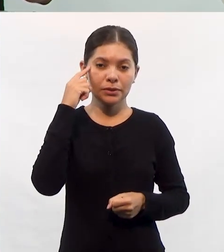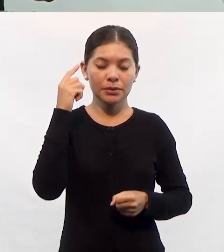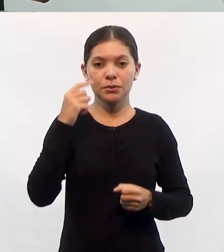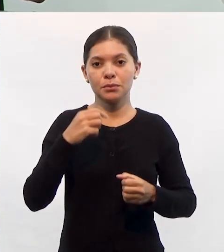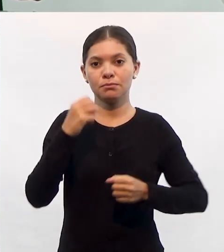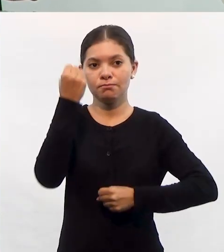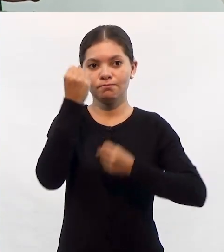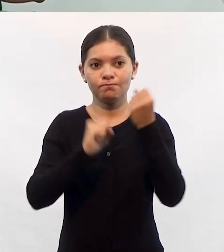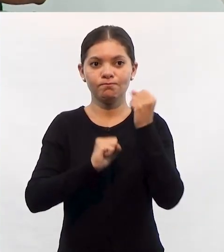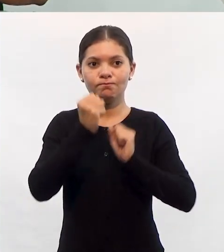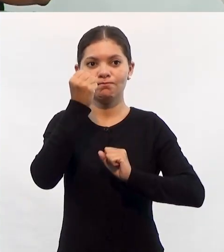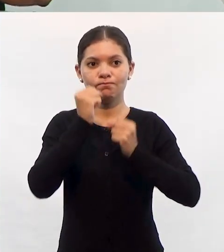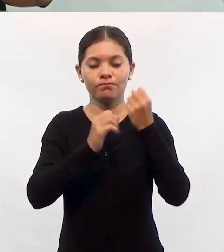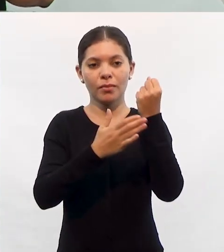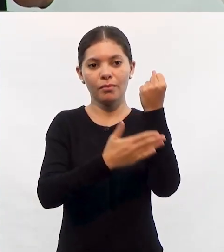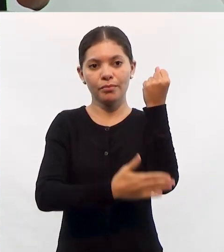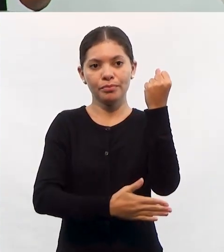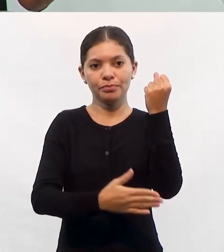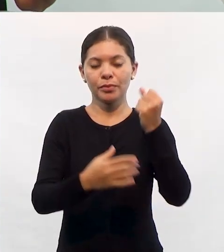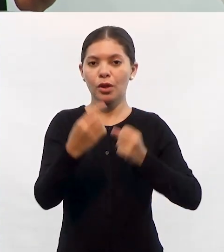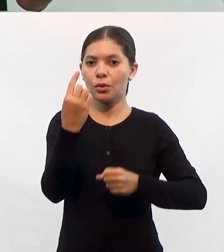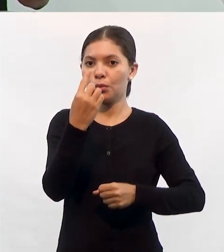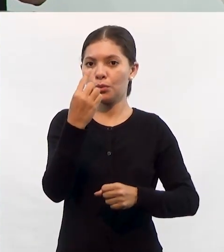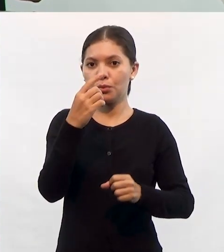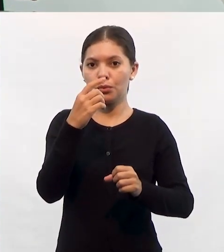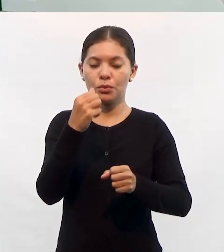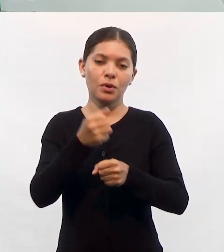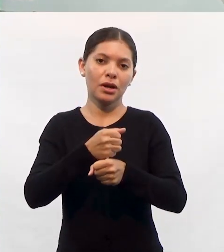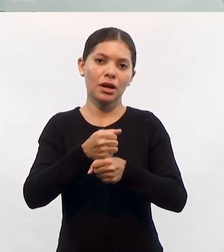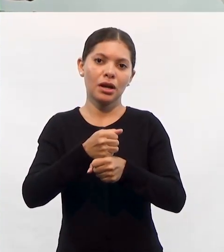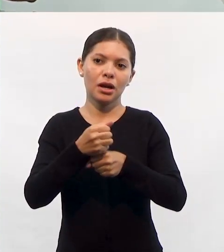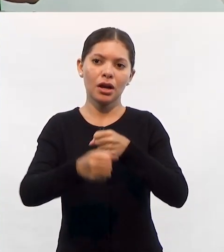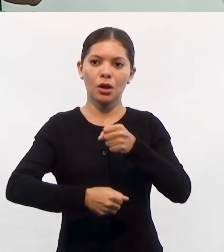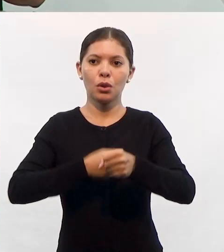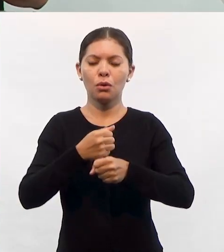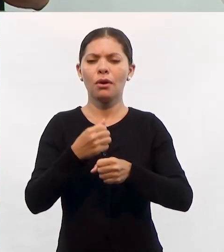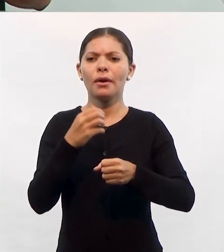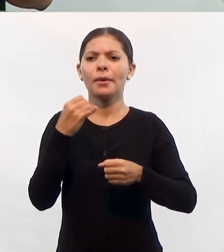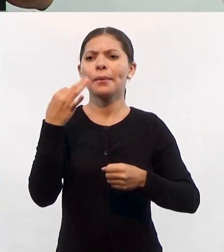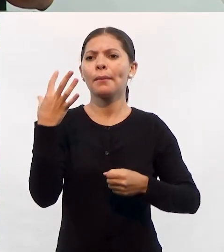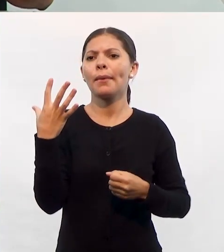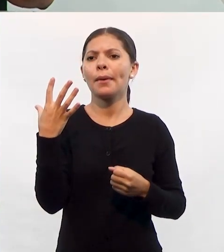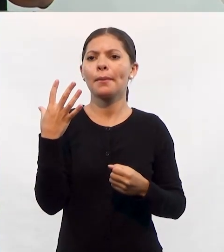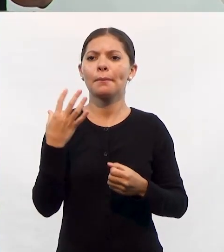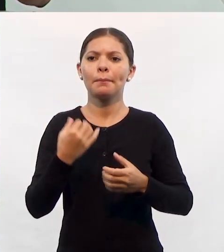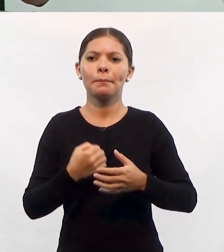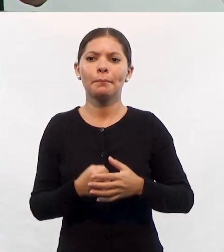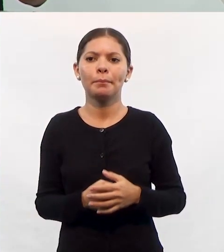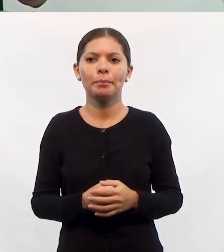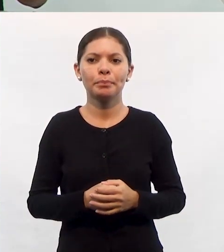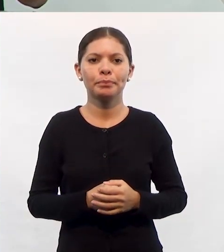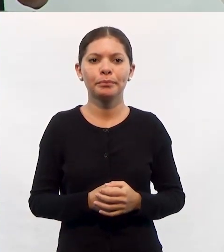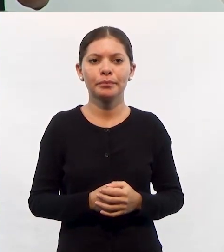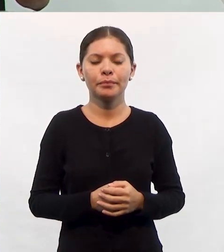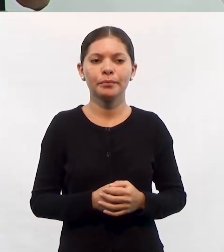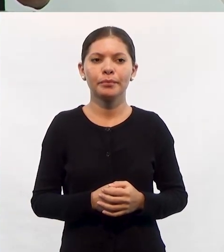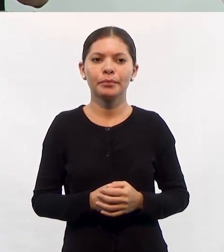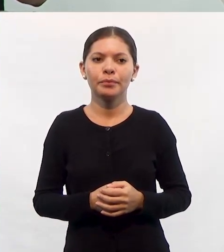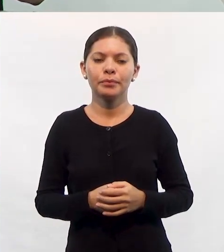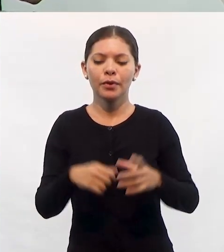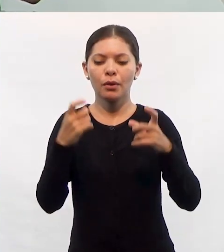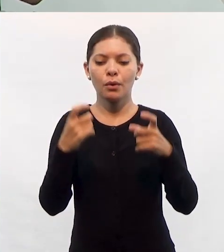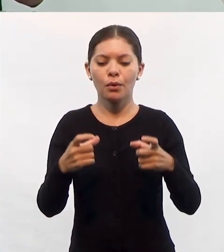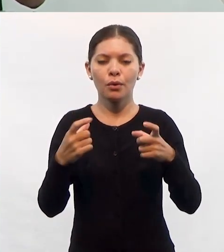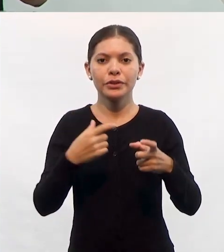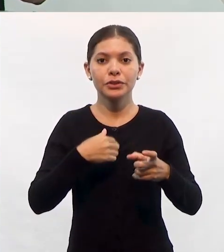durante esse ano quais equipamentos eu preciso trocar na empresa Qual é